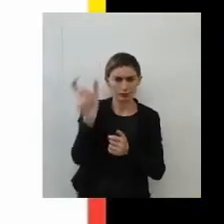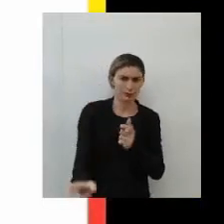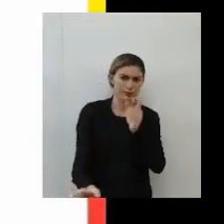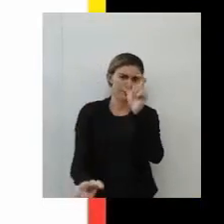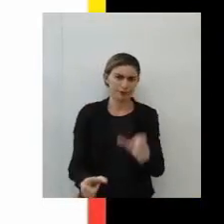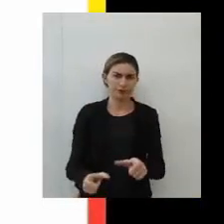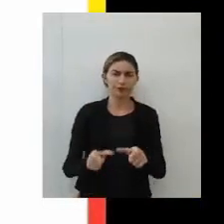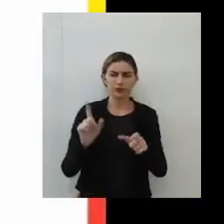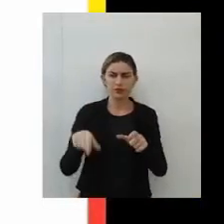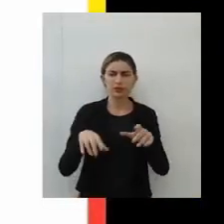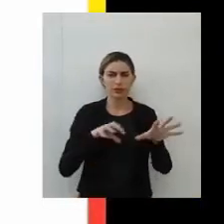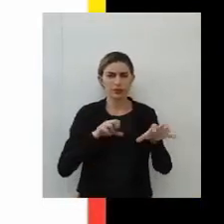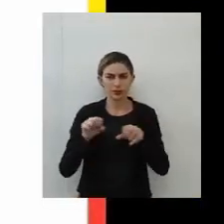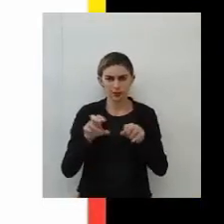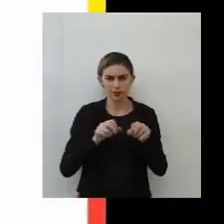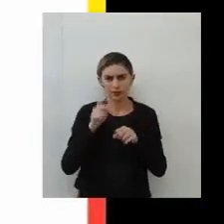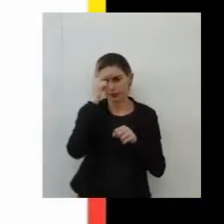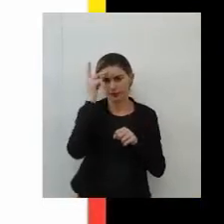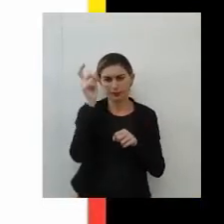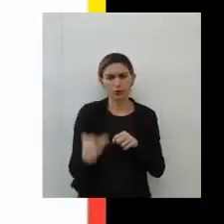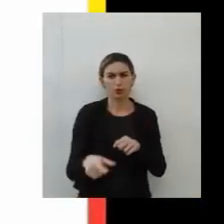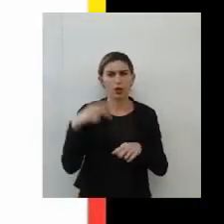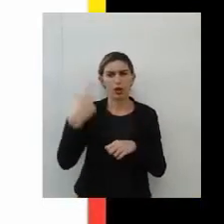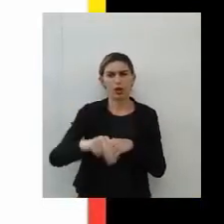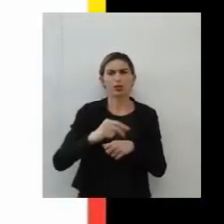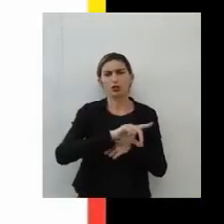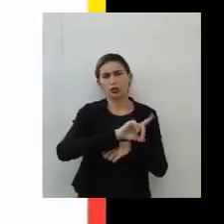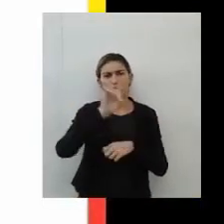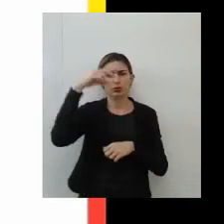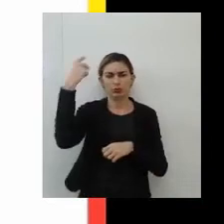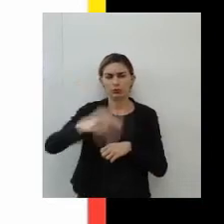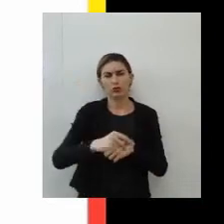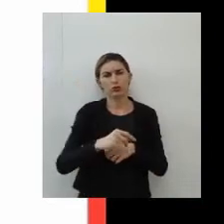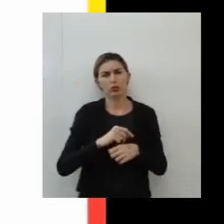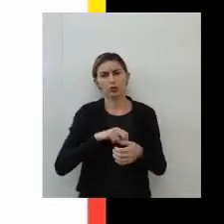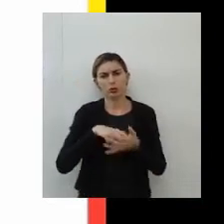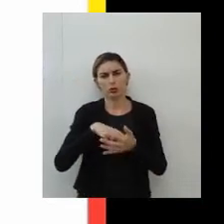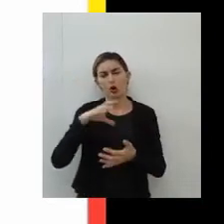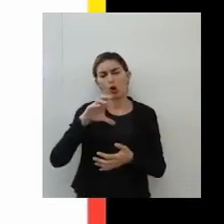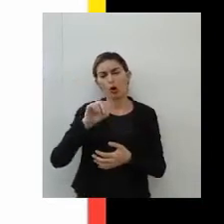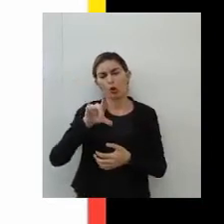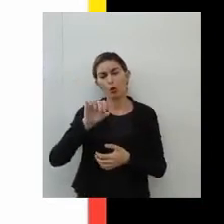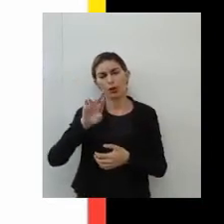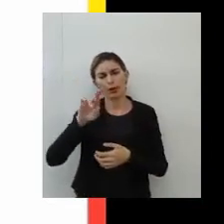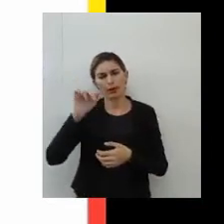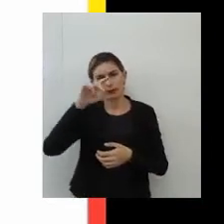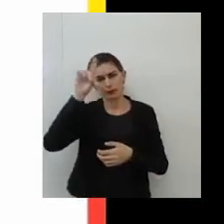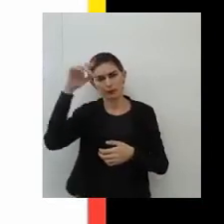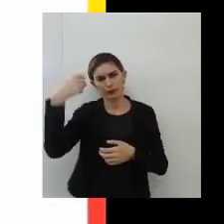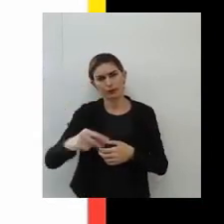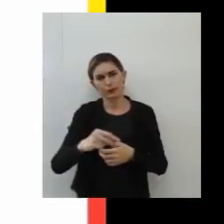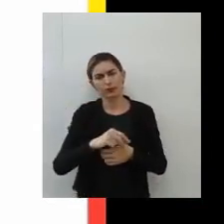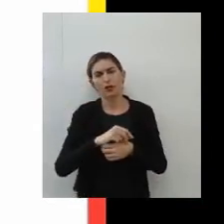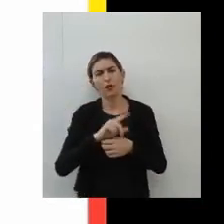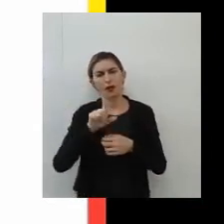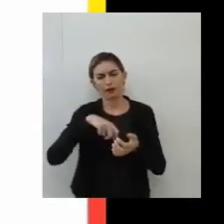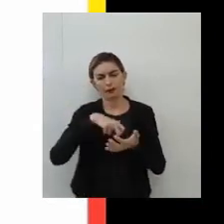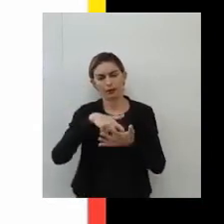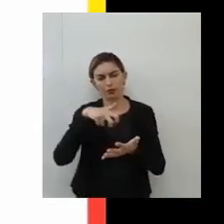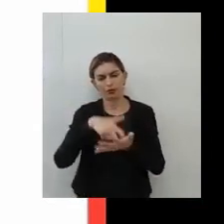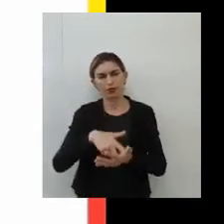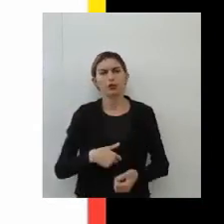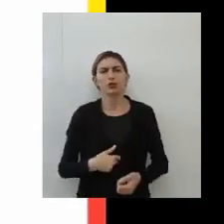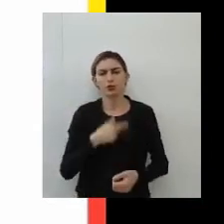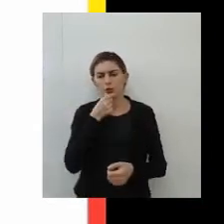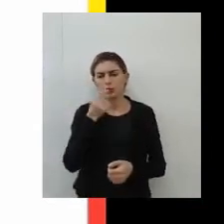sido infectadas pela peste por um castigo divino, a cólera divina. Era um castigo de Deus sobre